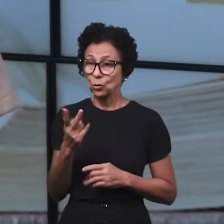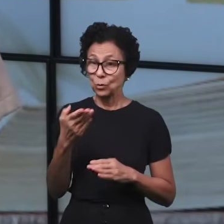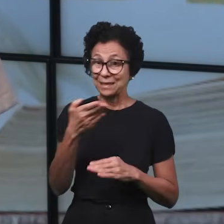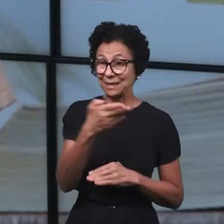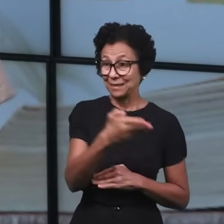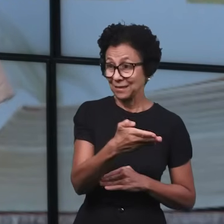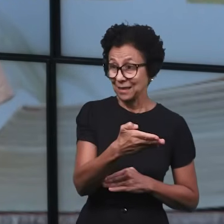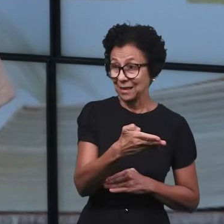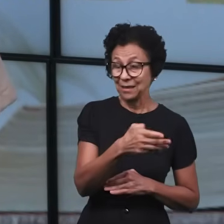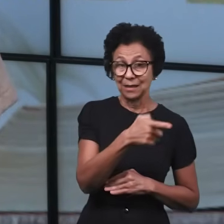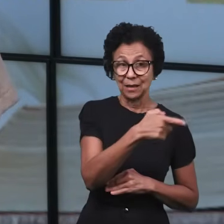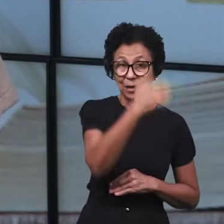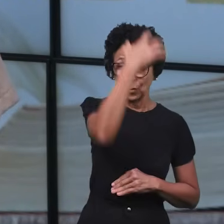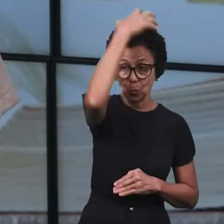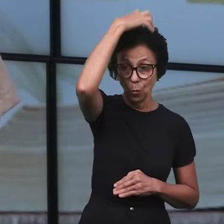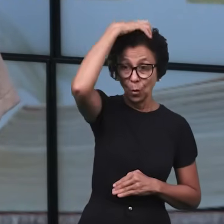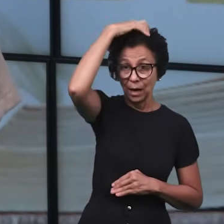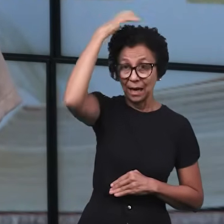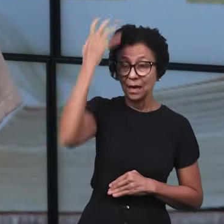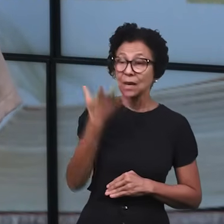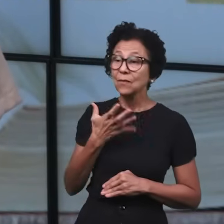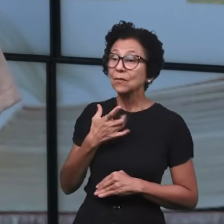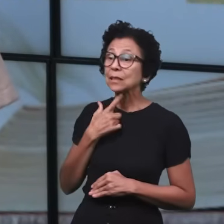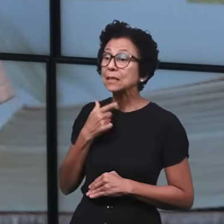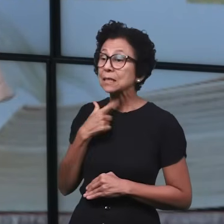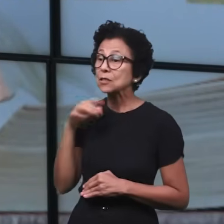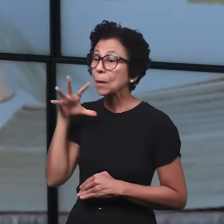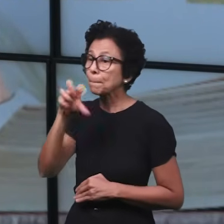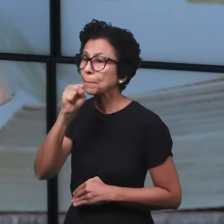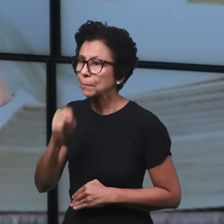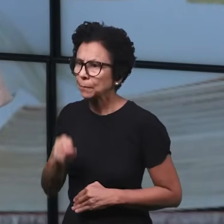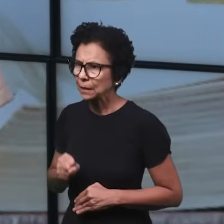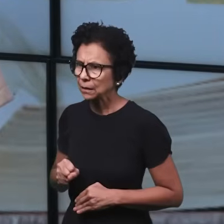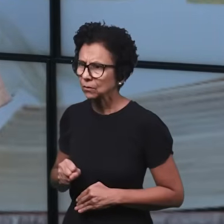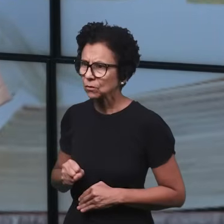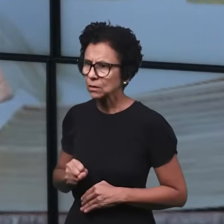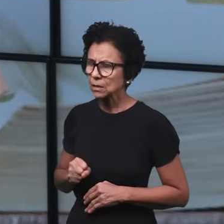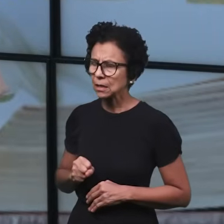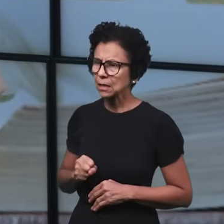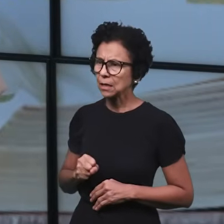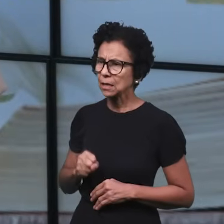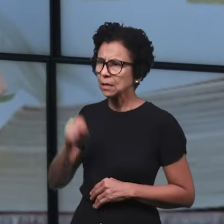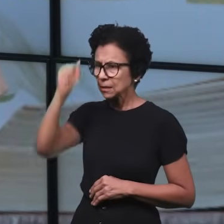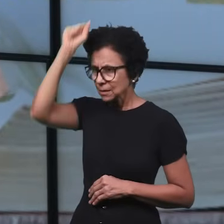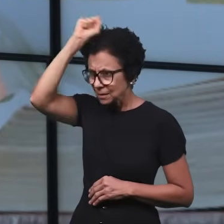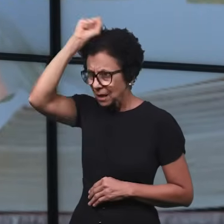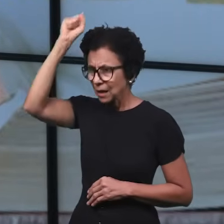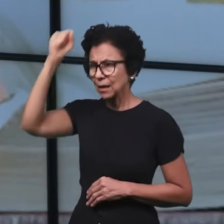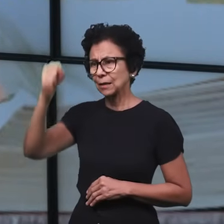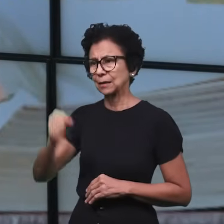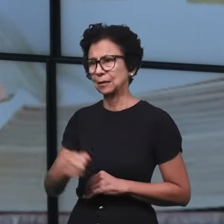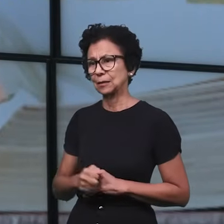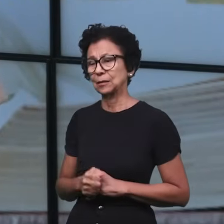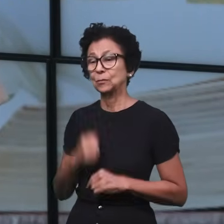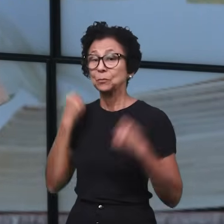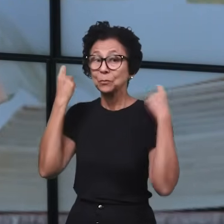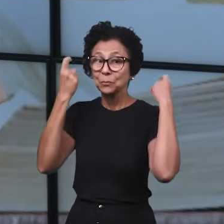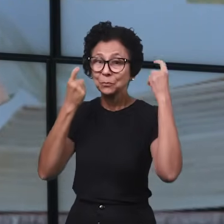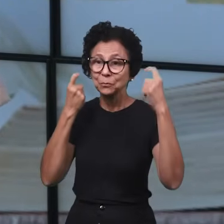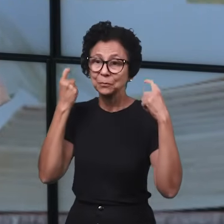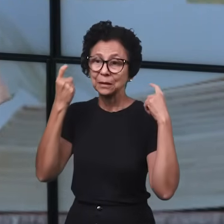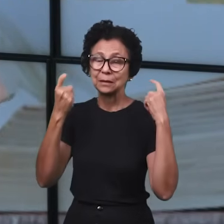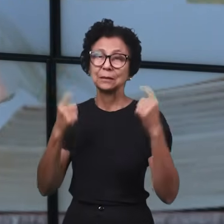de mim. Ela tinha 60 anos, então era uma mulher linda. Mas o texto aqui, o